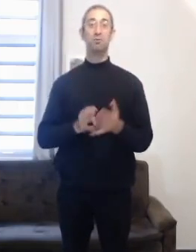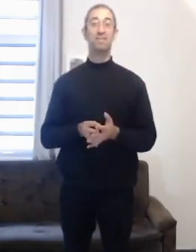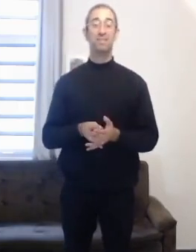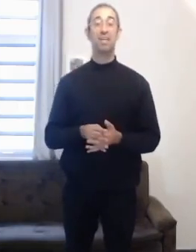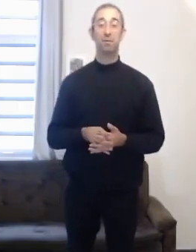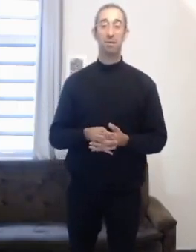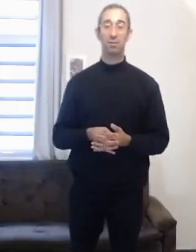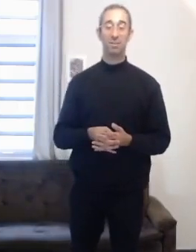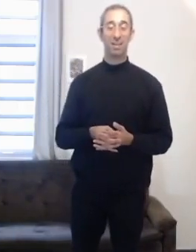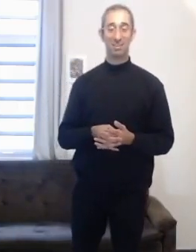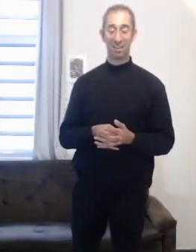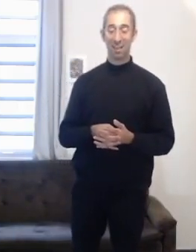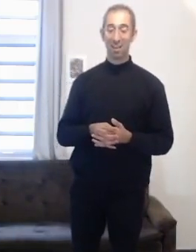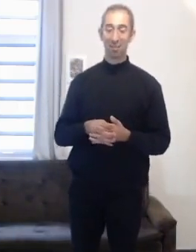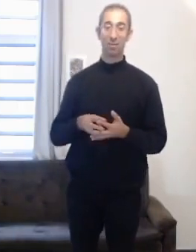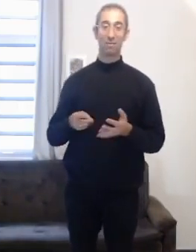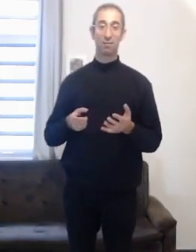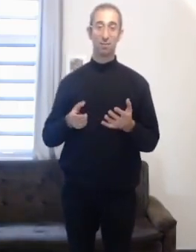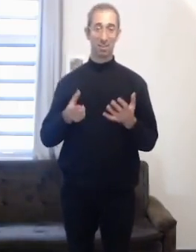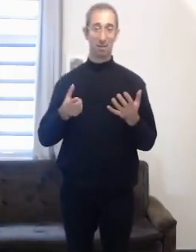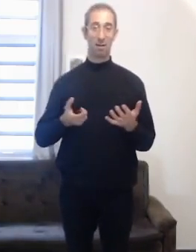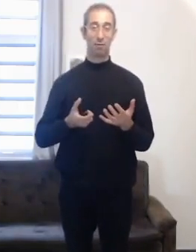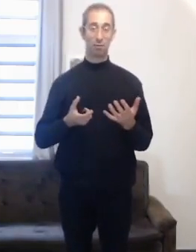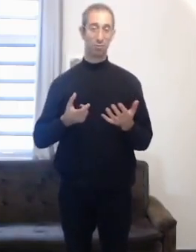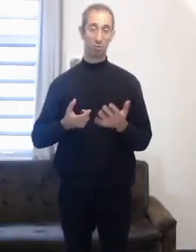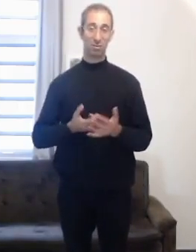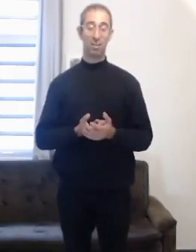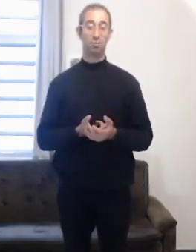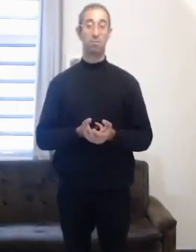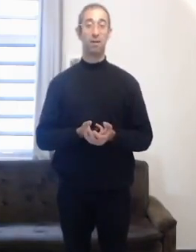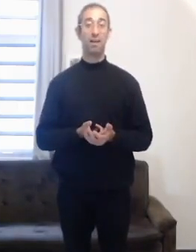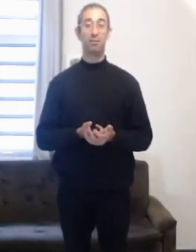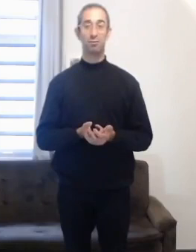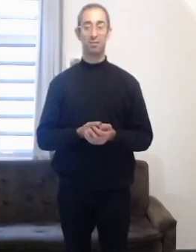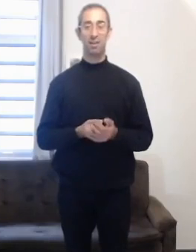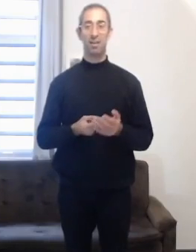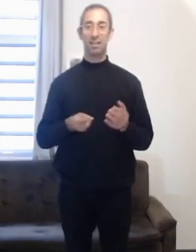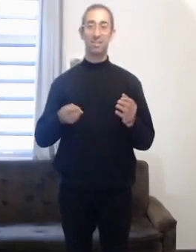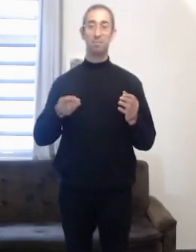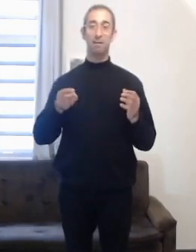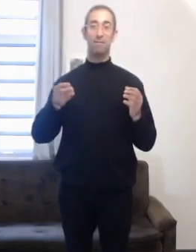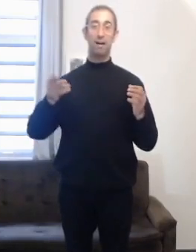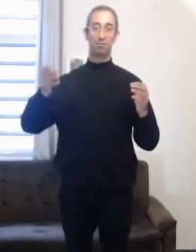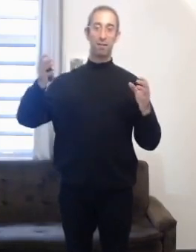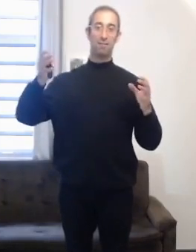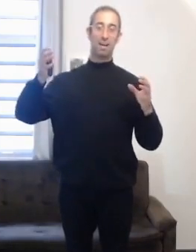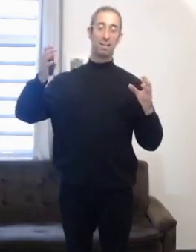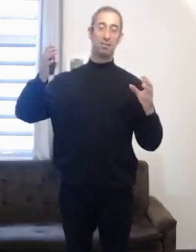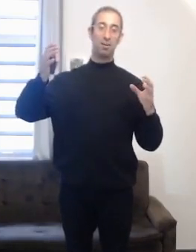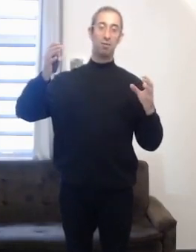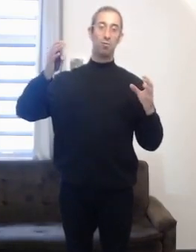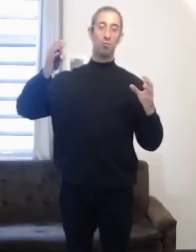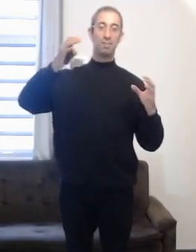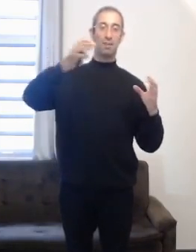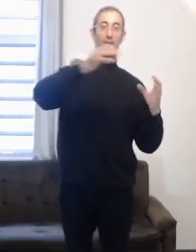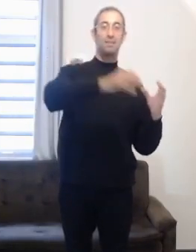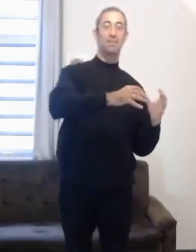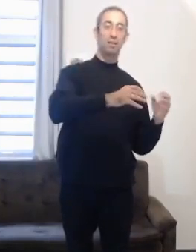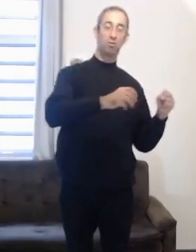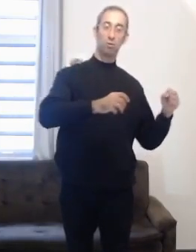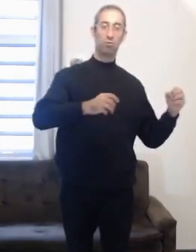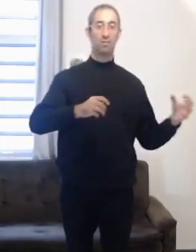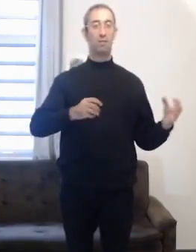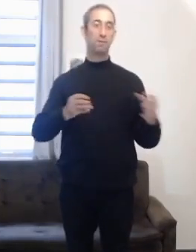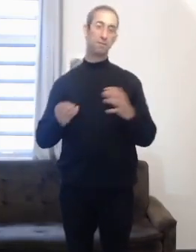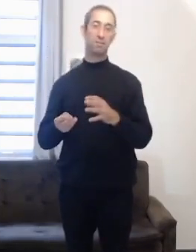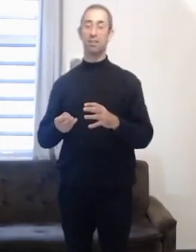coloquei esse último exemplo para mostrar assim, que muitas vezes quando a gente trabalha com fenômenos sociais complexos, nem sempre é fácil, né, falar que um é sempre